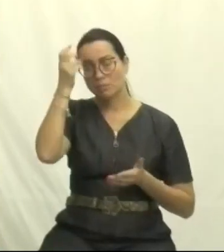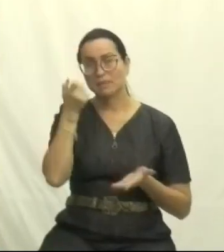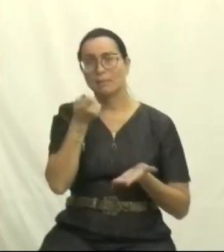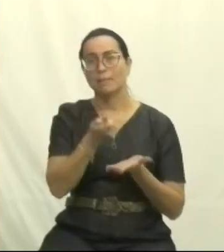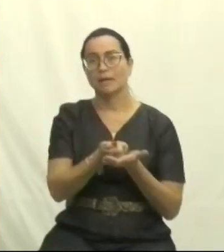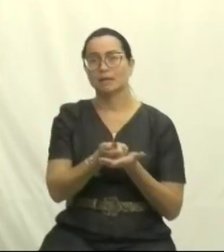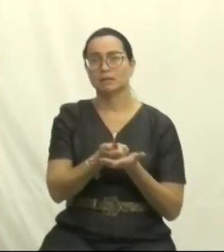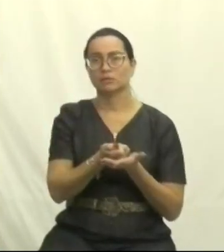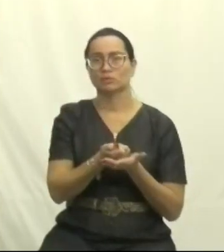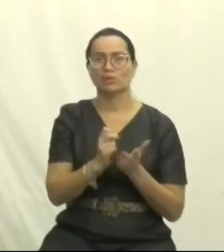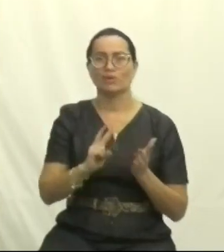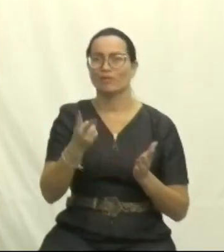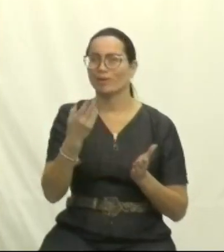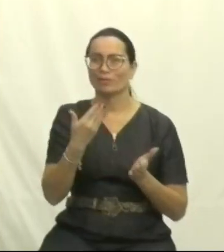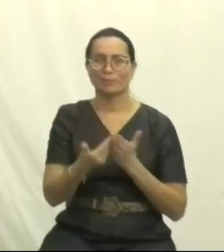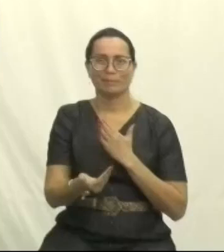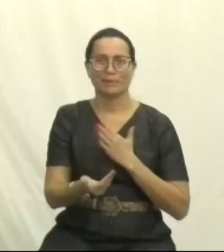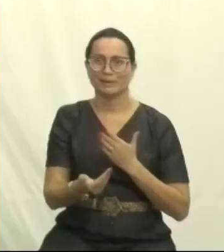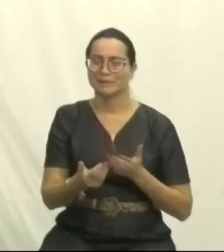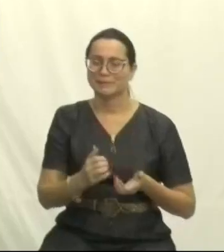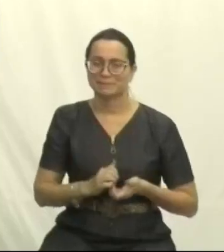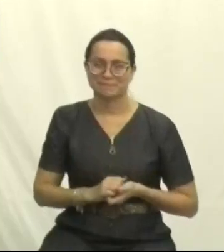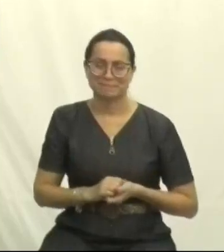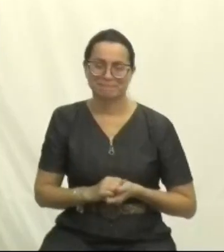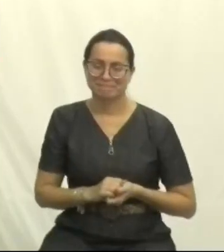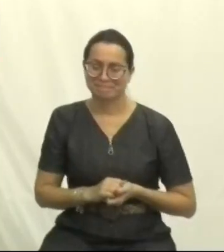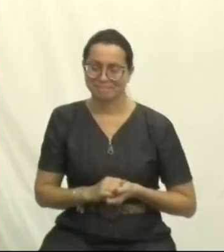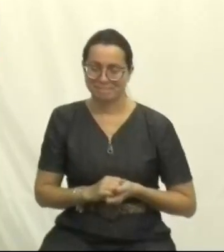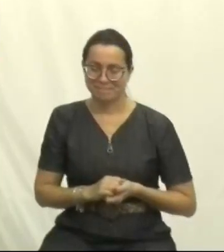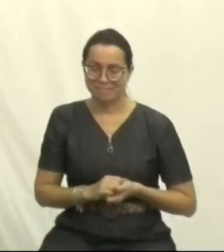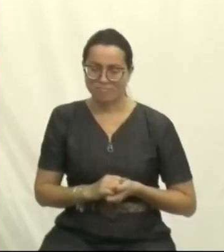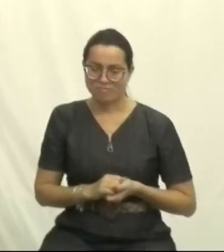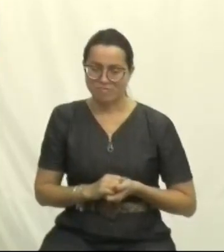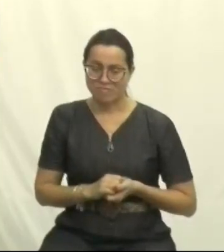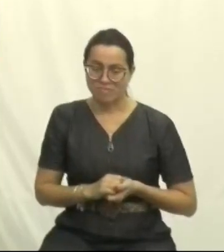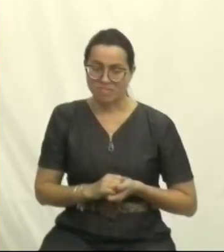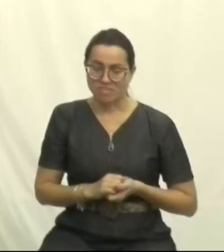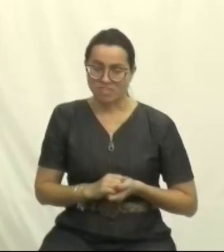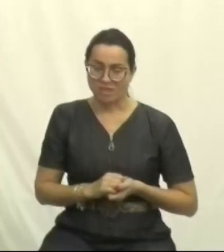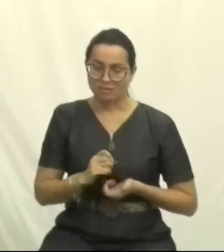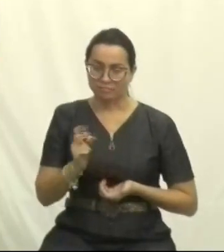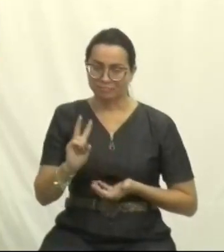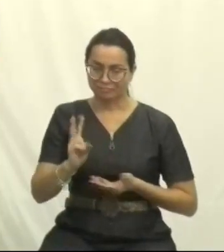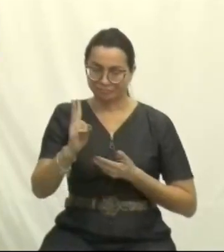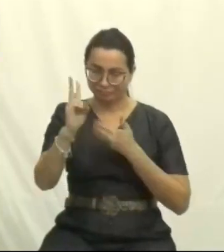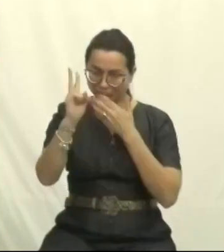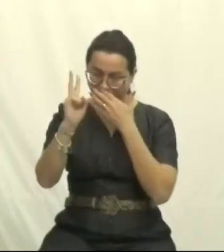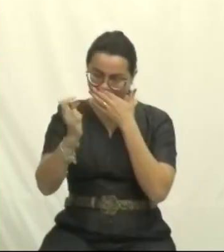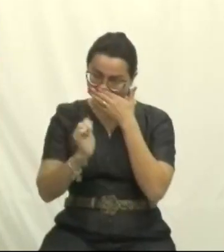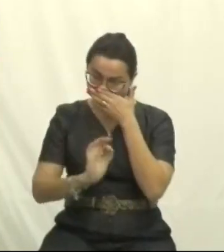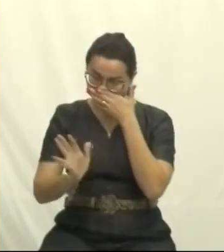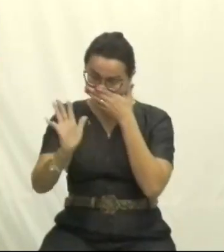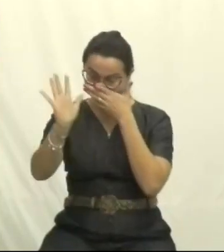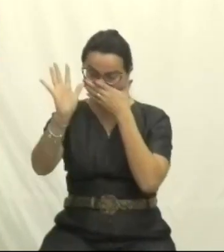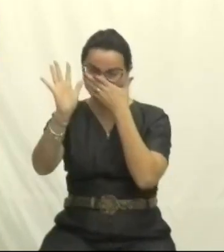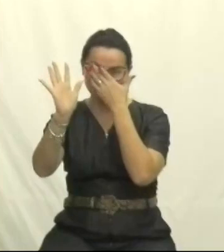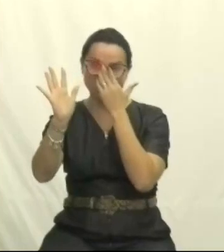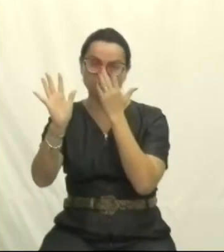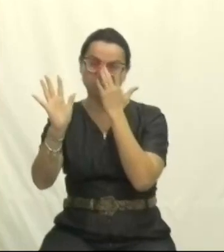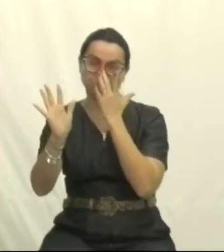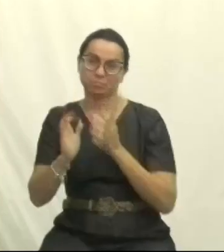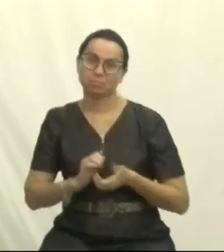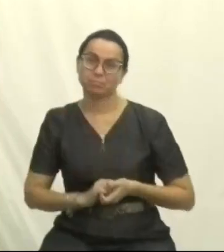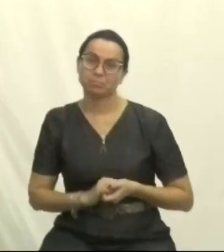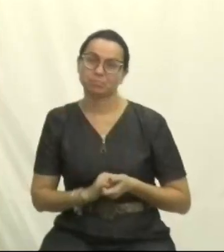267.924,44 por mês a mais do que pagaria pelo serviço caso fosse prestado pela empresa vencedora da